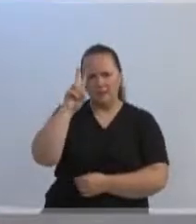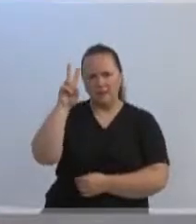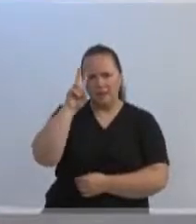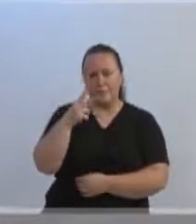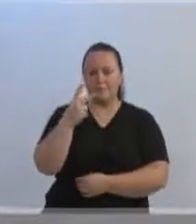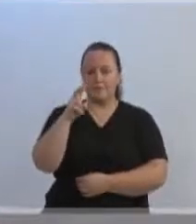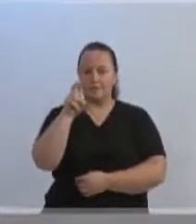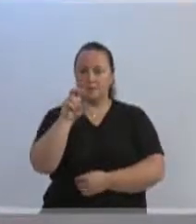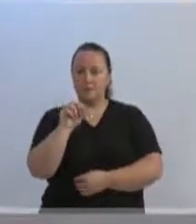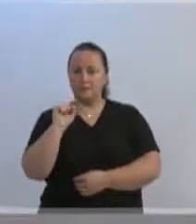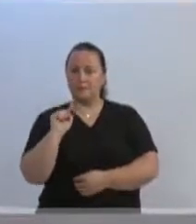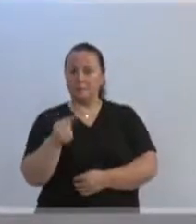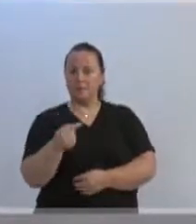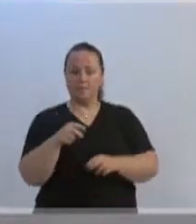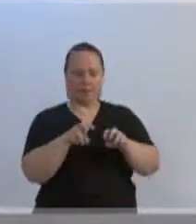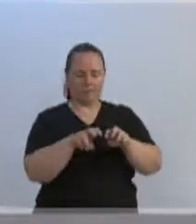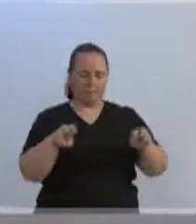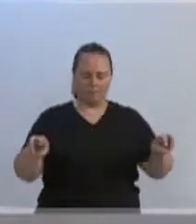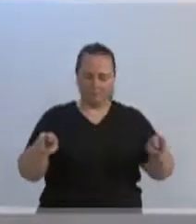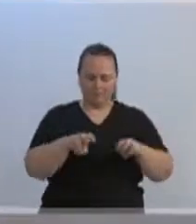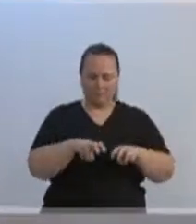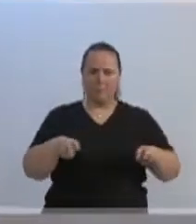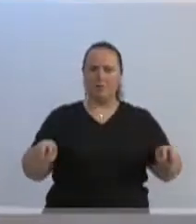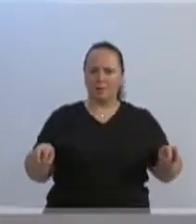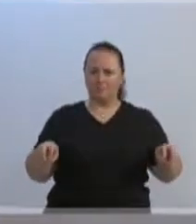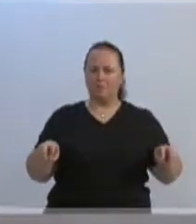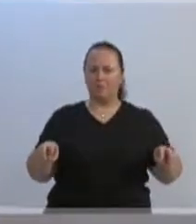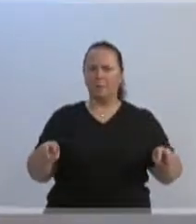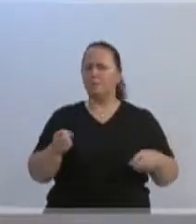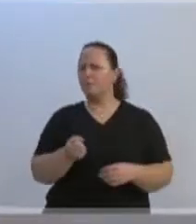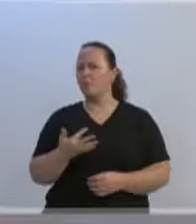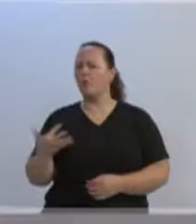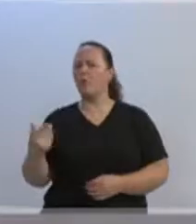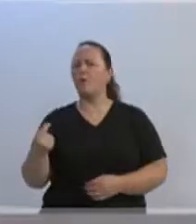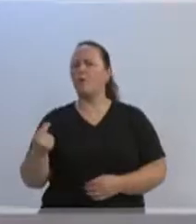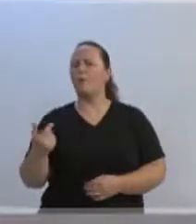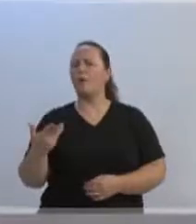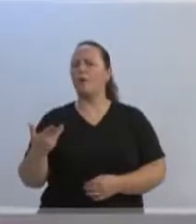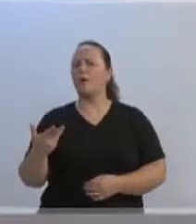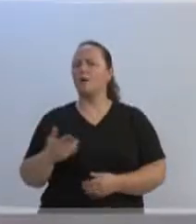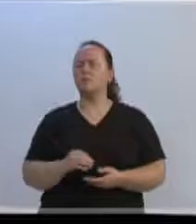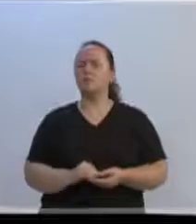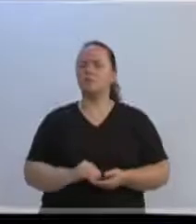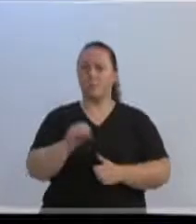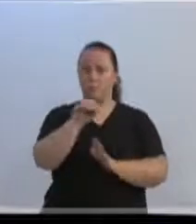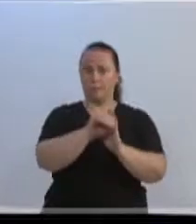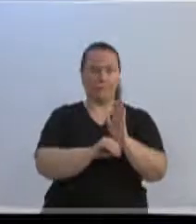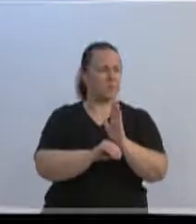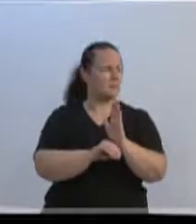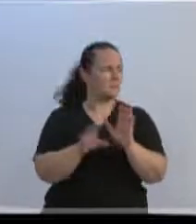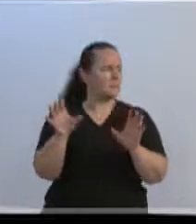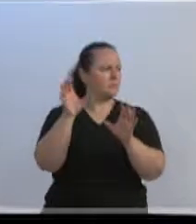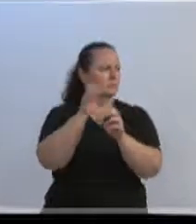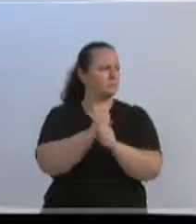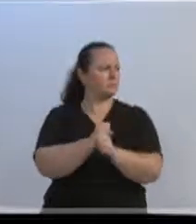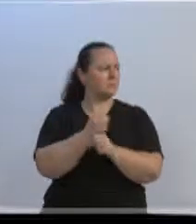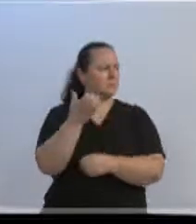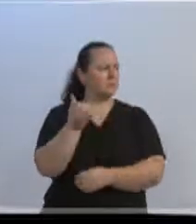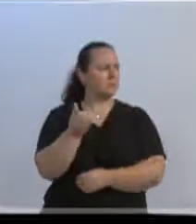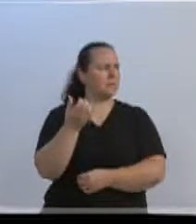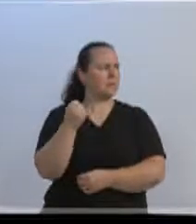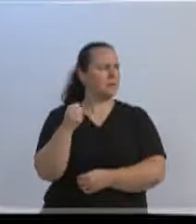que foram pagos pra fazer os bancos nem lembra que tinha esse valor conta que saiu aqui ou ali pudesse soltar os ofícios aqui até que saiu